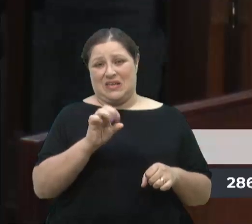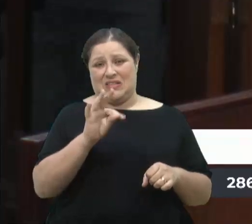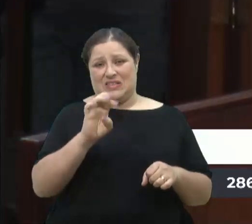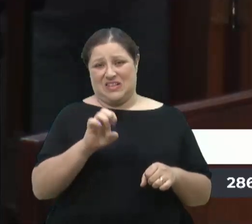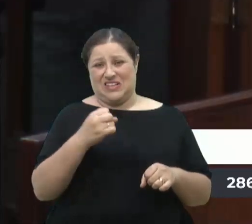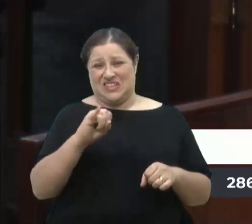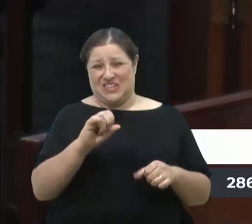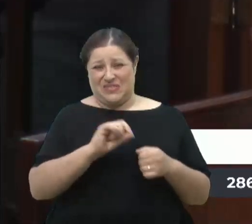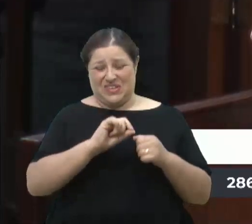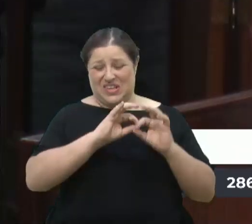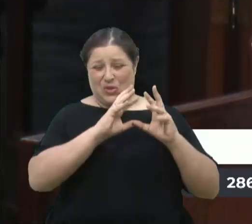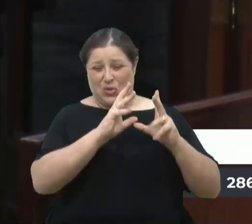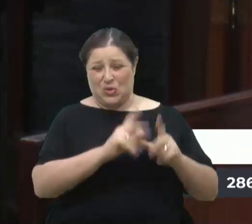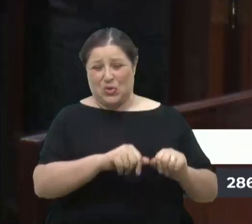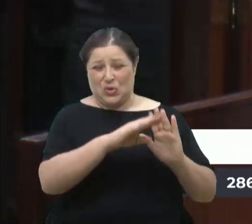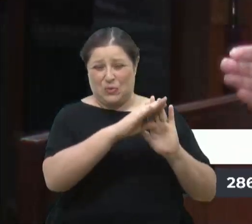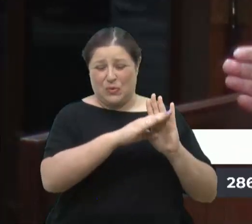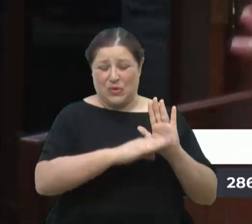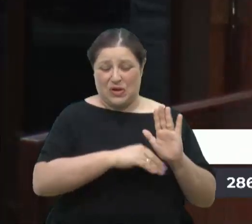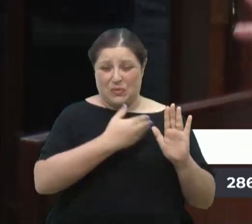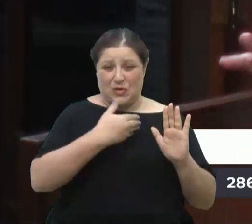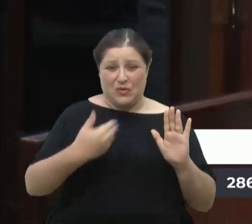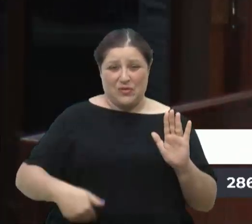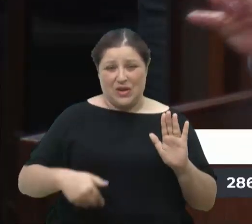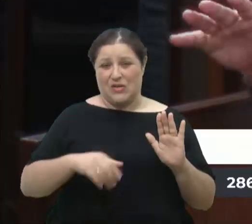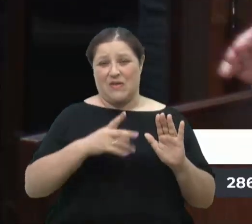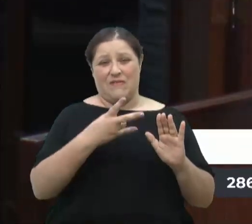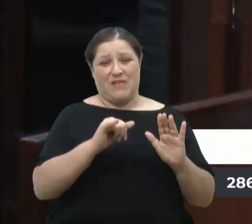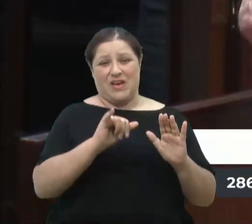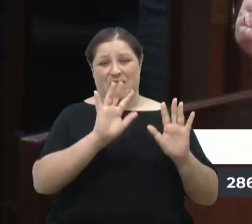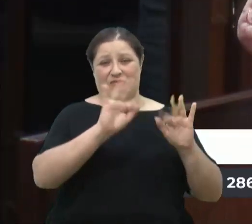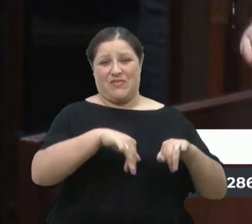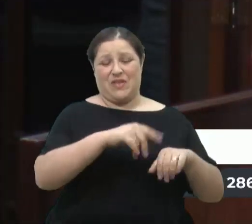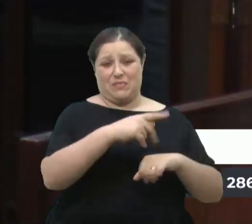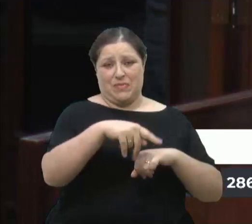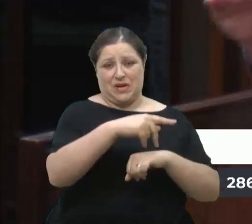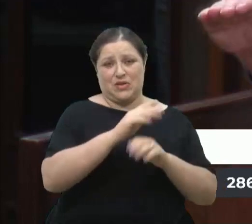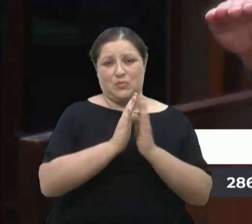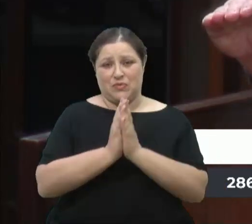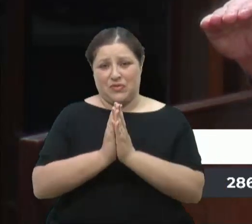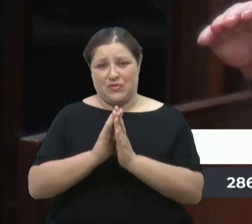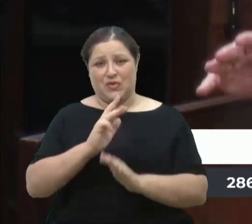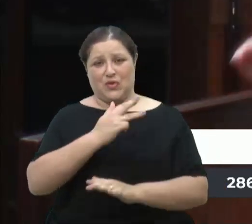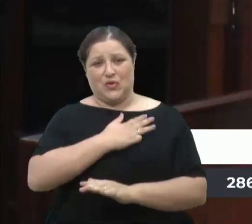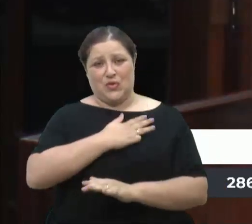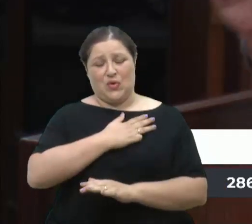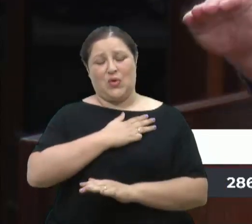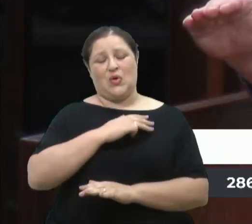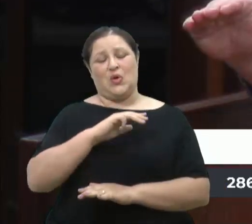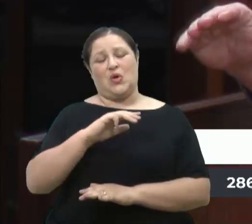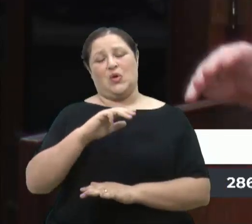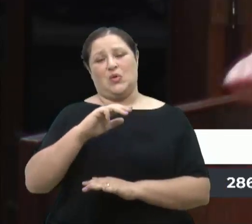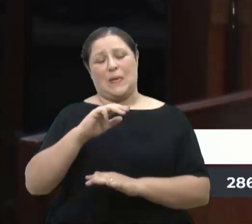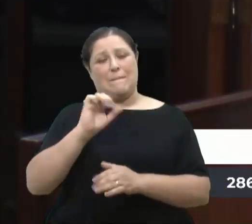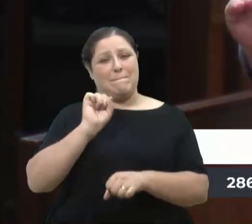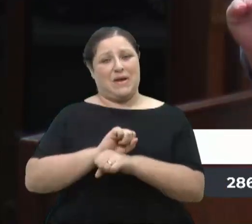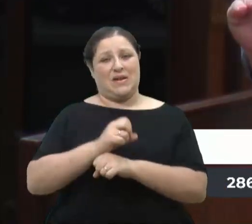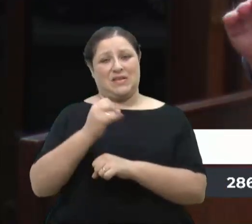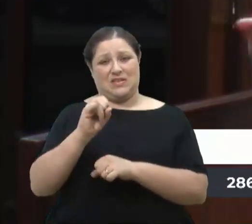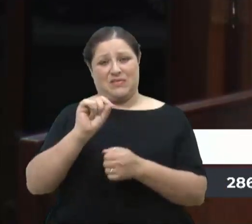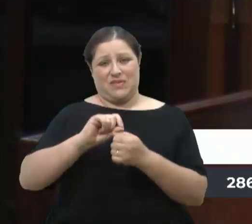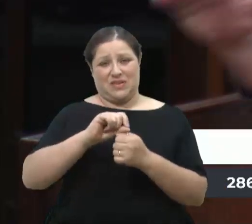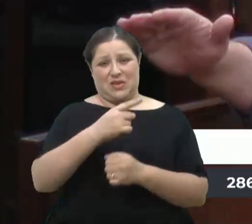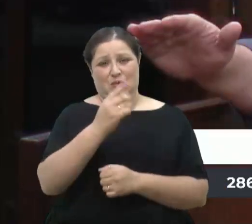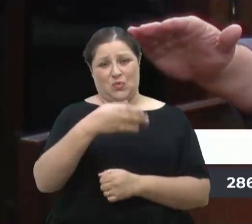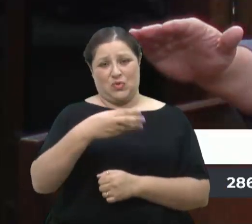acabar com o país então para desgoverno Lula para pelo amor de Deus já tá bom assim se cumpriu um terço a gente agradece e